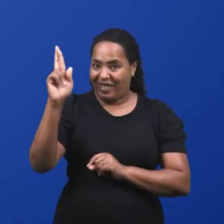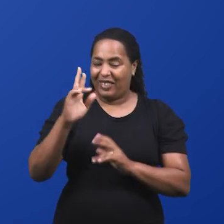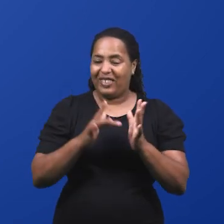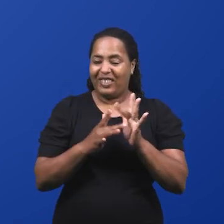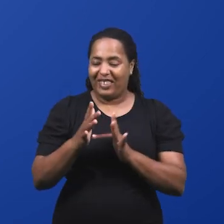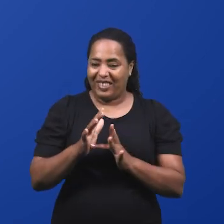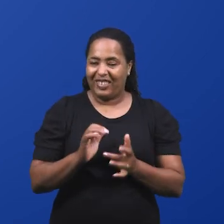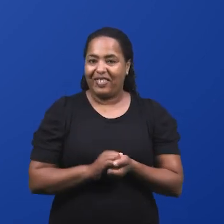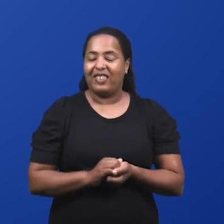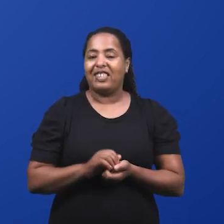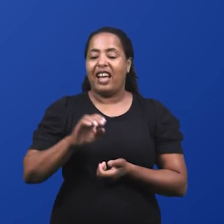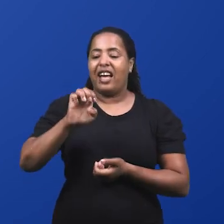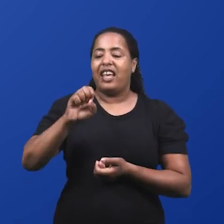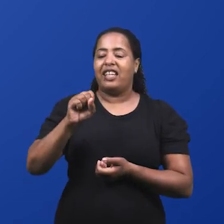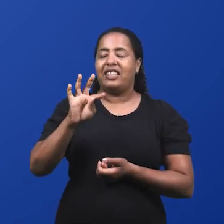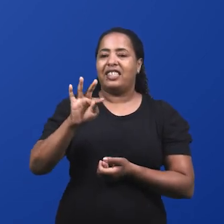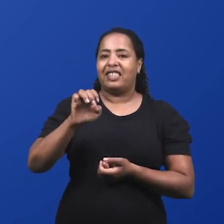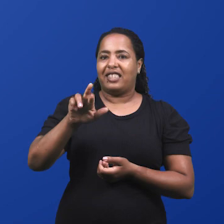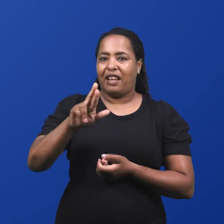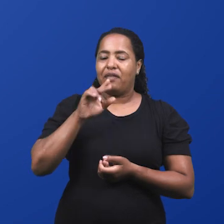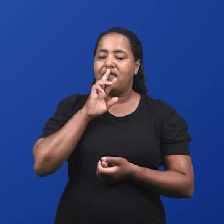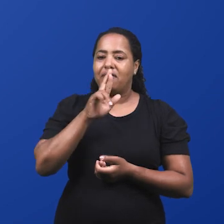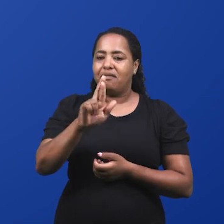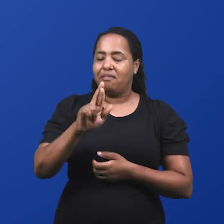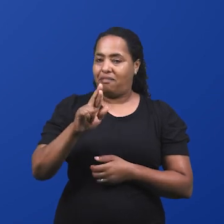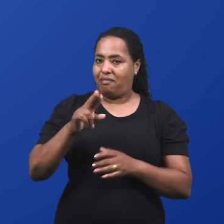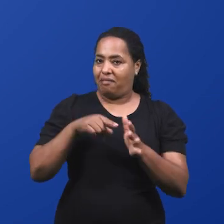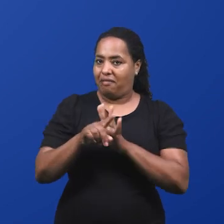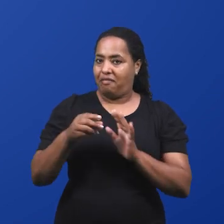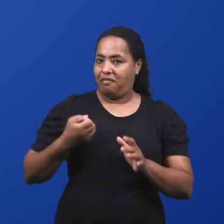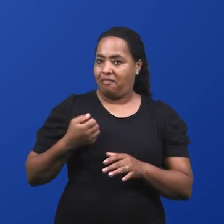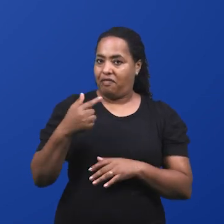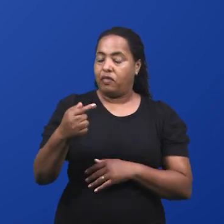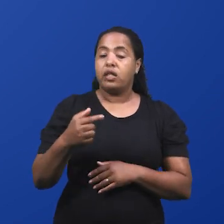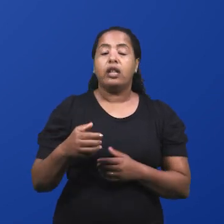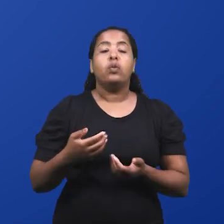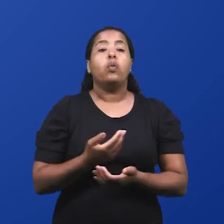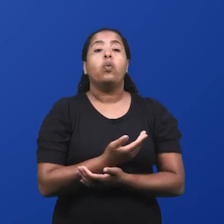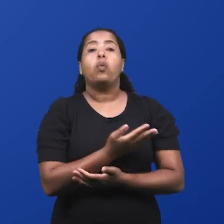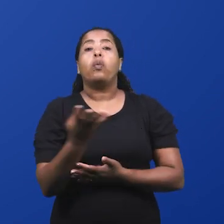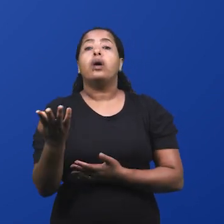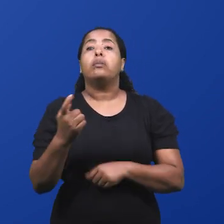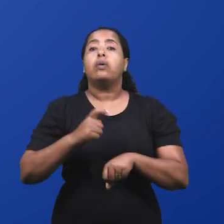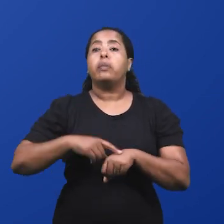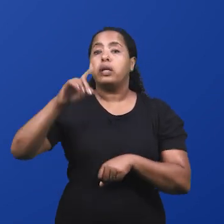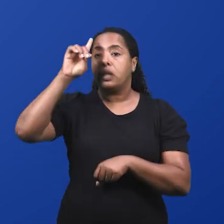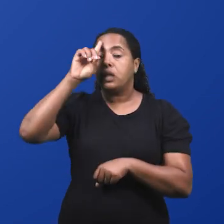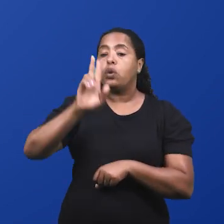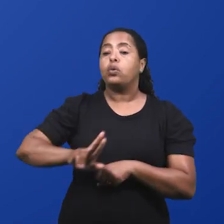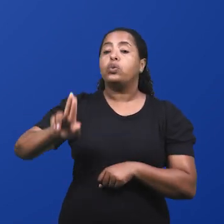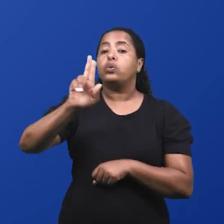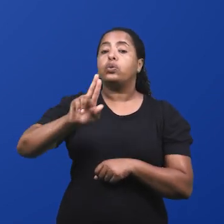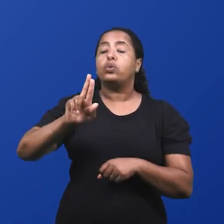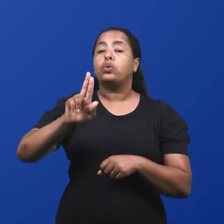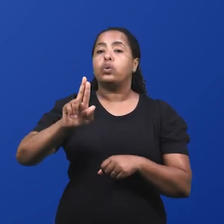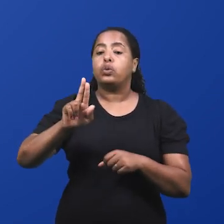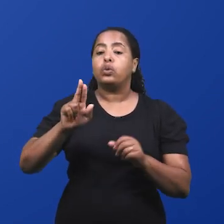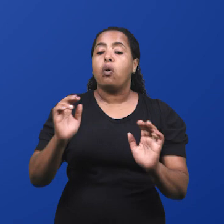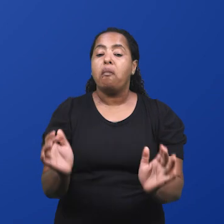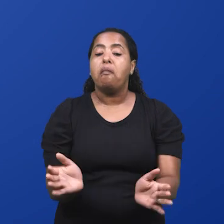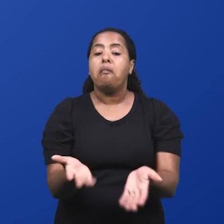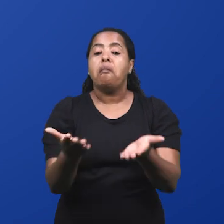irá responder a pergunta número 7, que diz assim: quantas vezes o Senhor, nosso Deus, usou a expressão tem bom